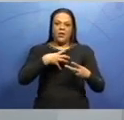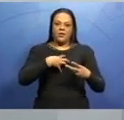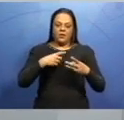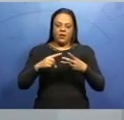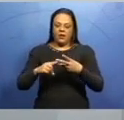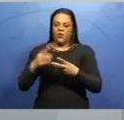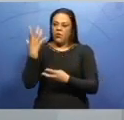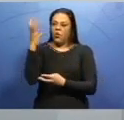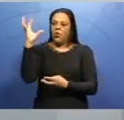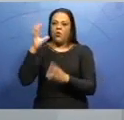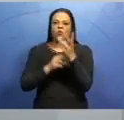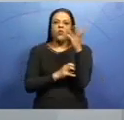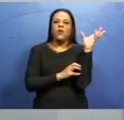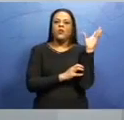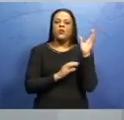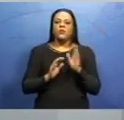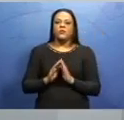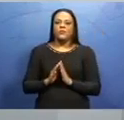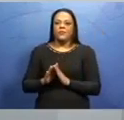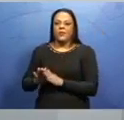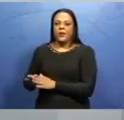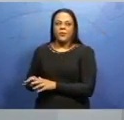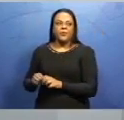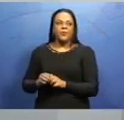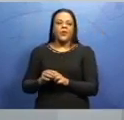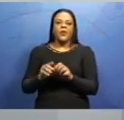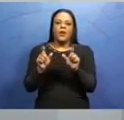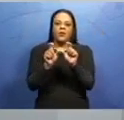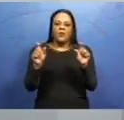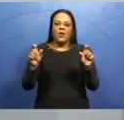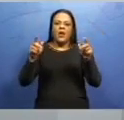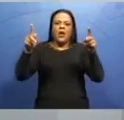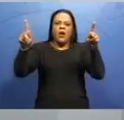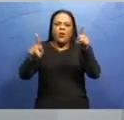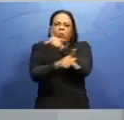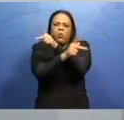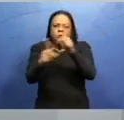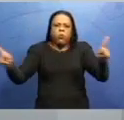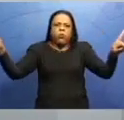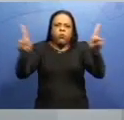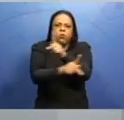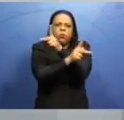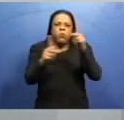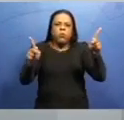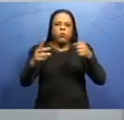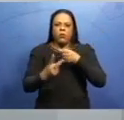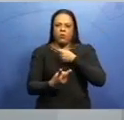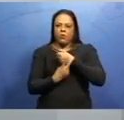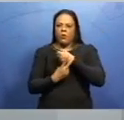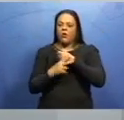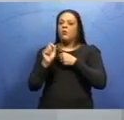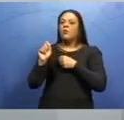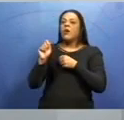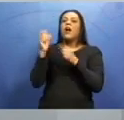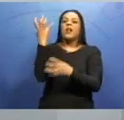Ventava muito. O verbo ventava é um